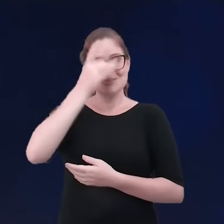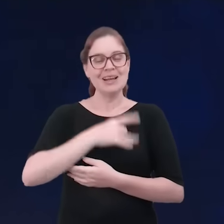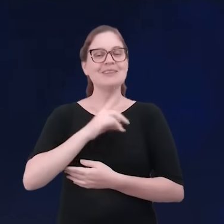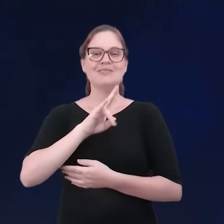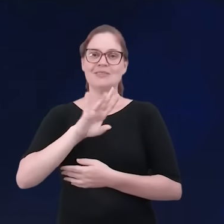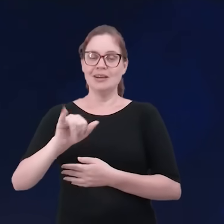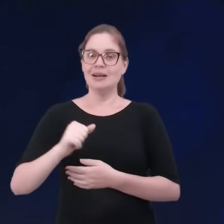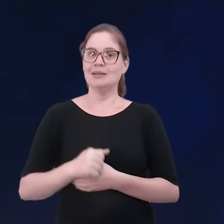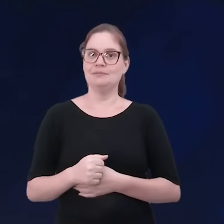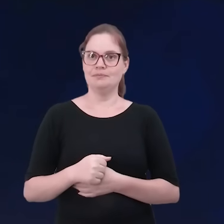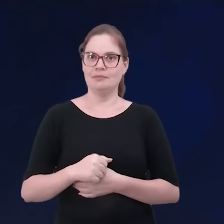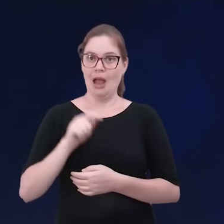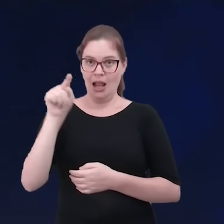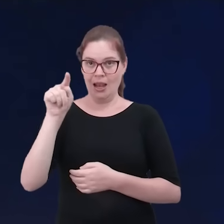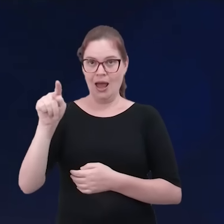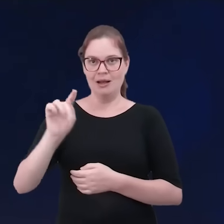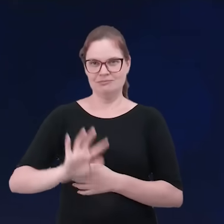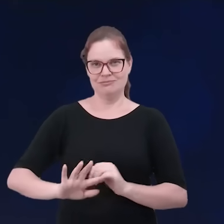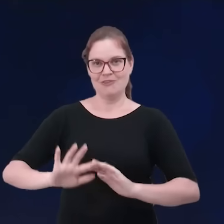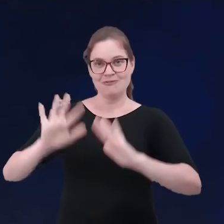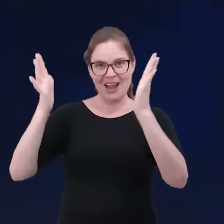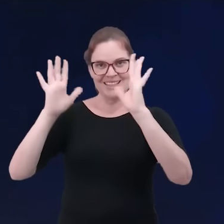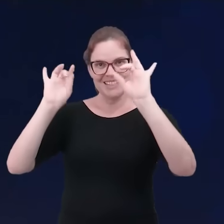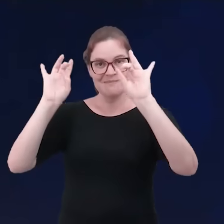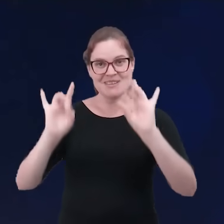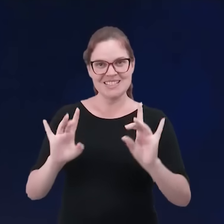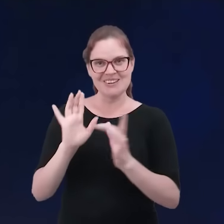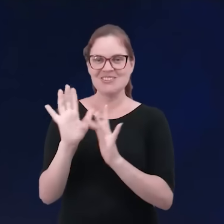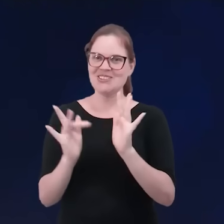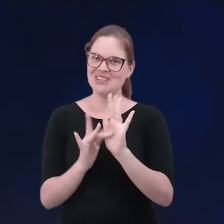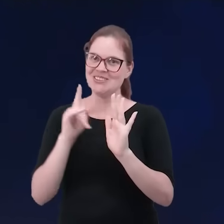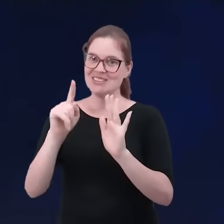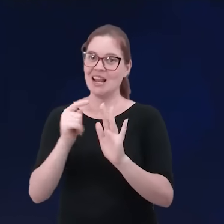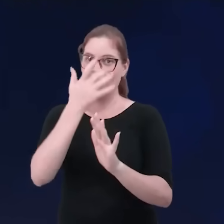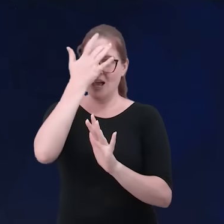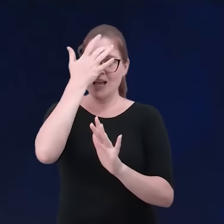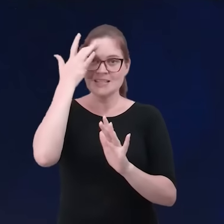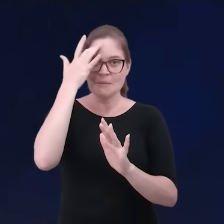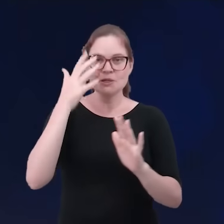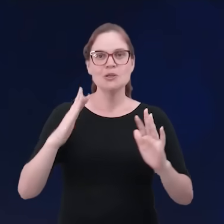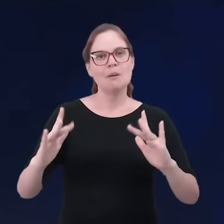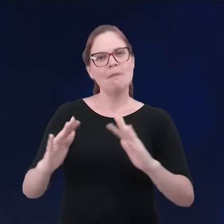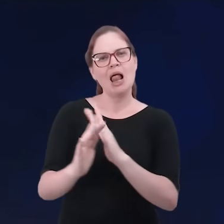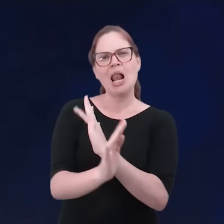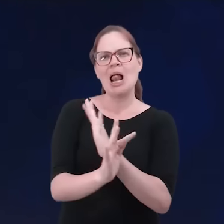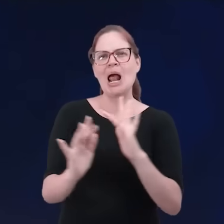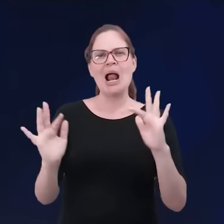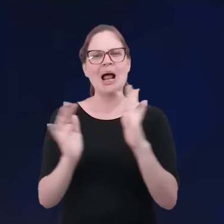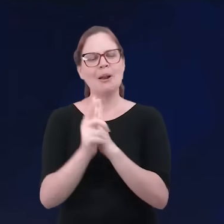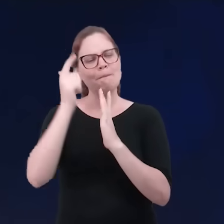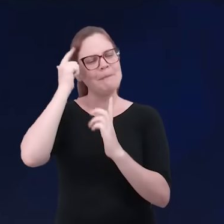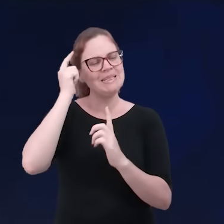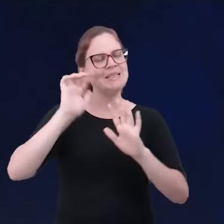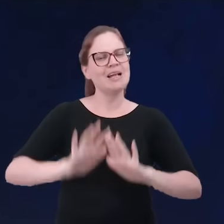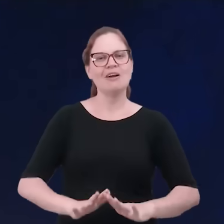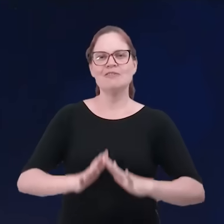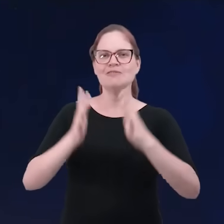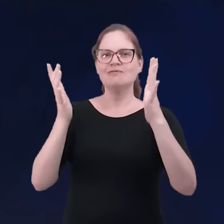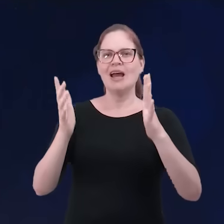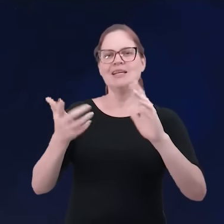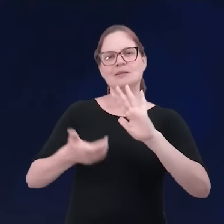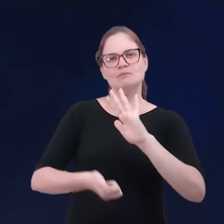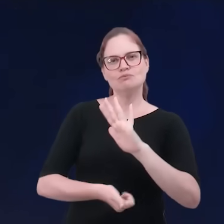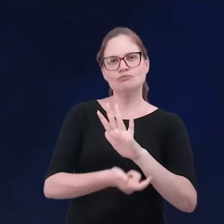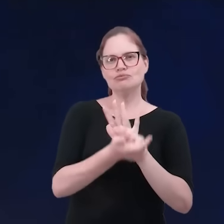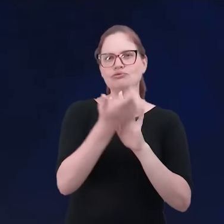Aquele momento era um momento de festa, era um momento especial. As pessoas estavam envolvidas com tantas coisas ao redor. Nós vivemos